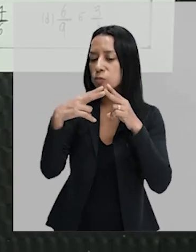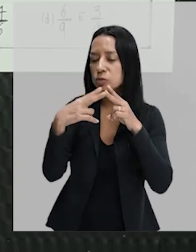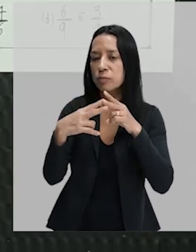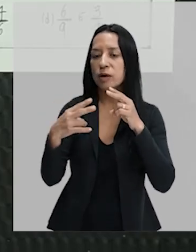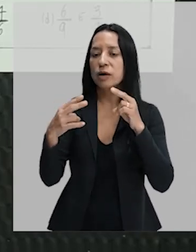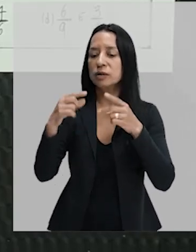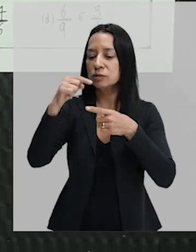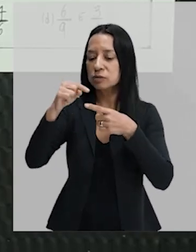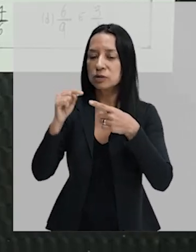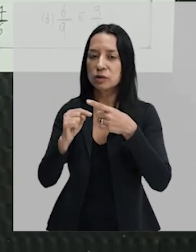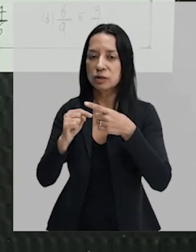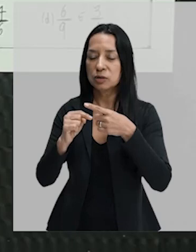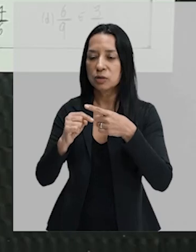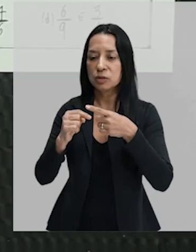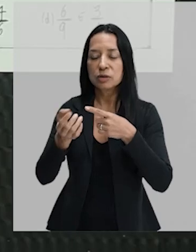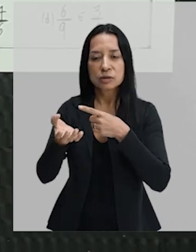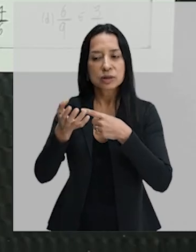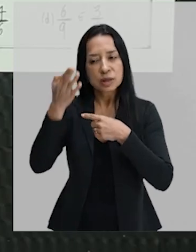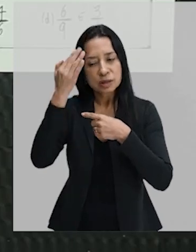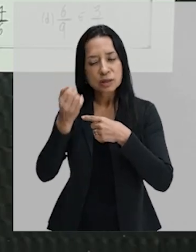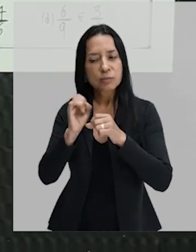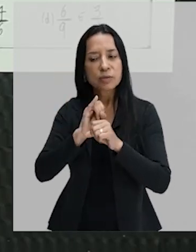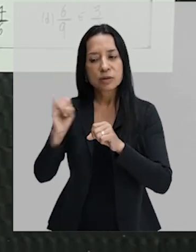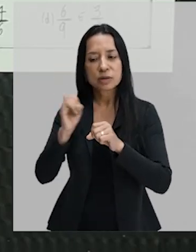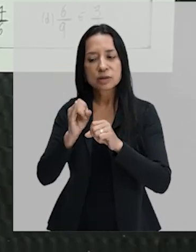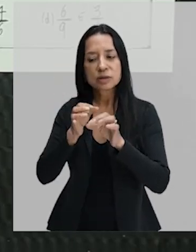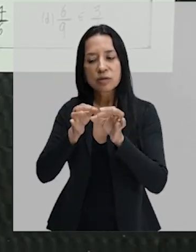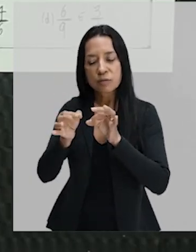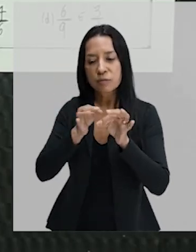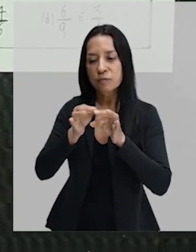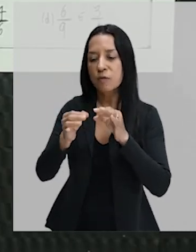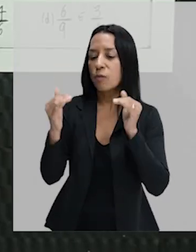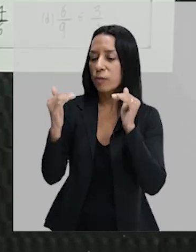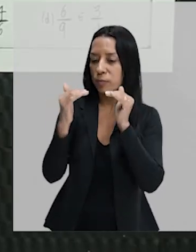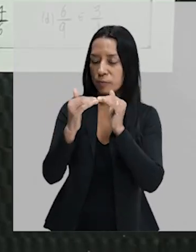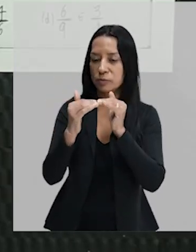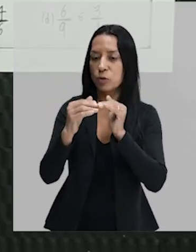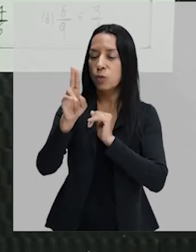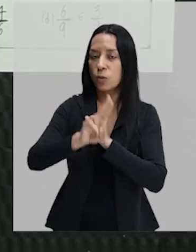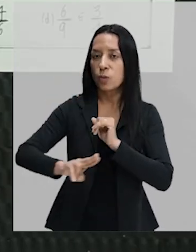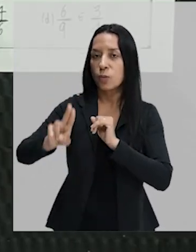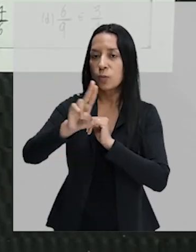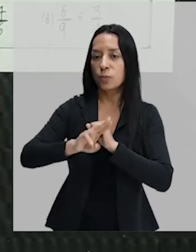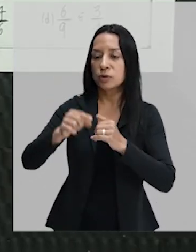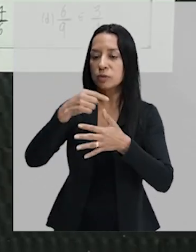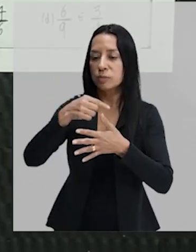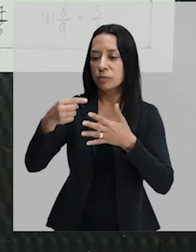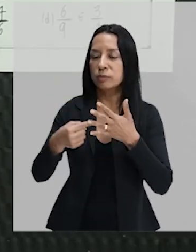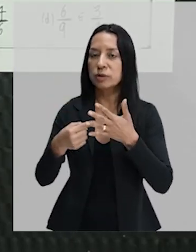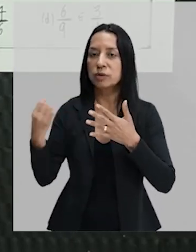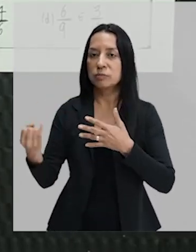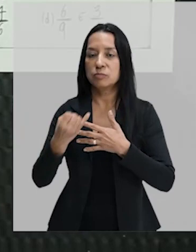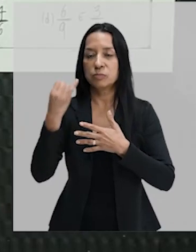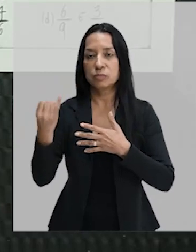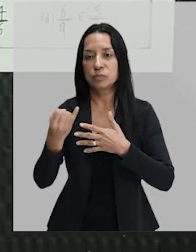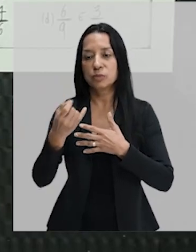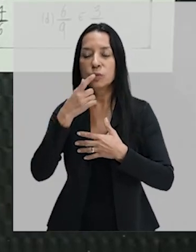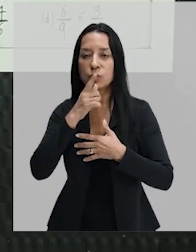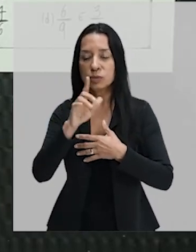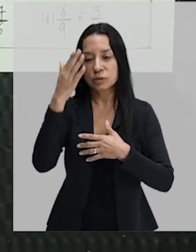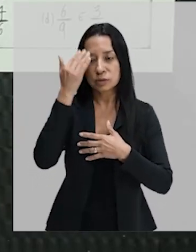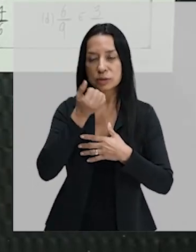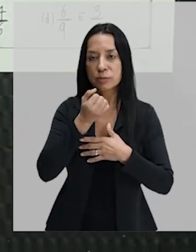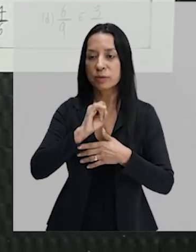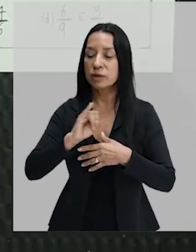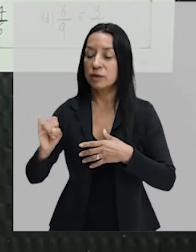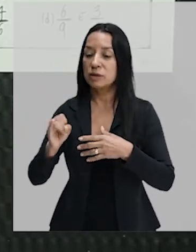essas razões formam uma proporção. Tá? Então, aplicando propriedade fundamental, você vai conseguir saber se essas razões